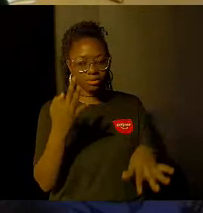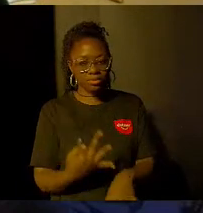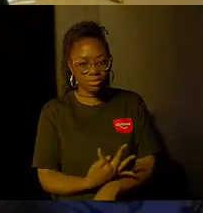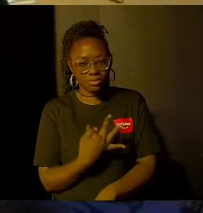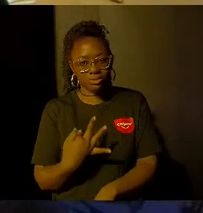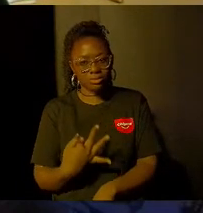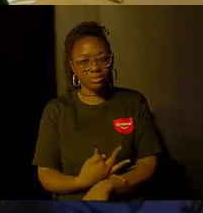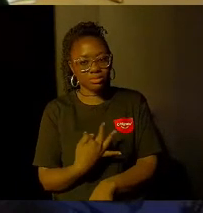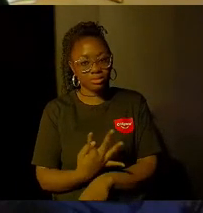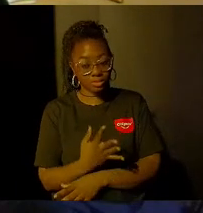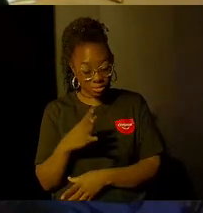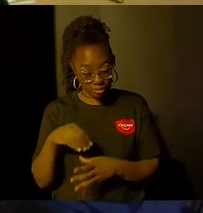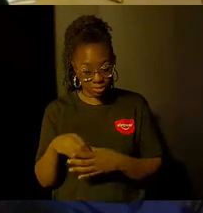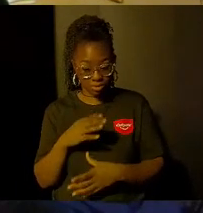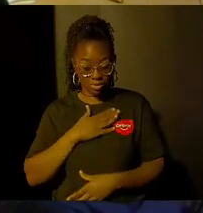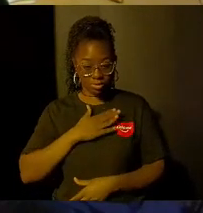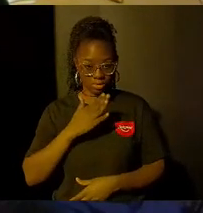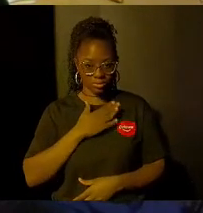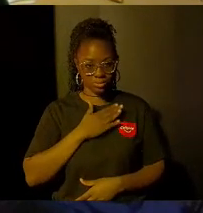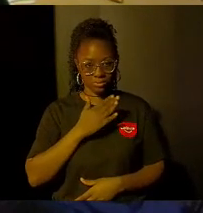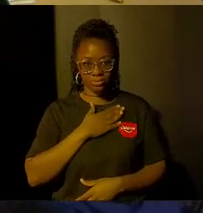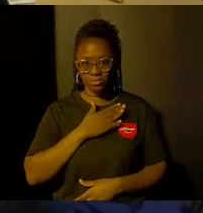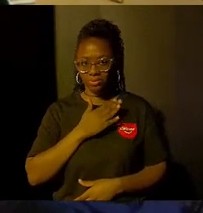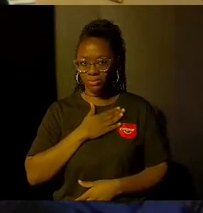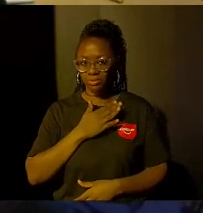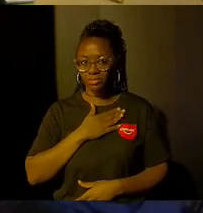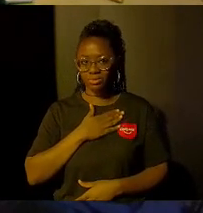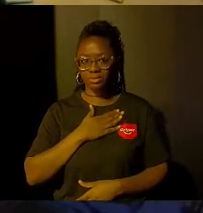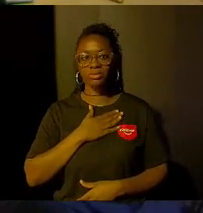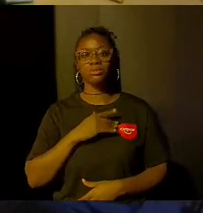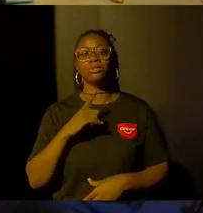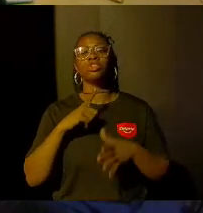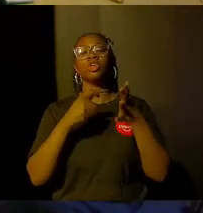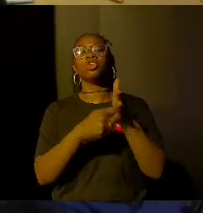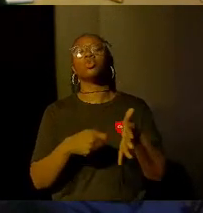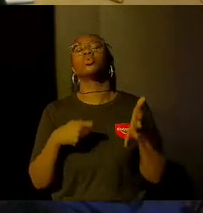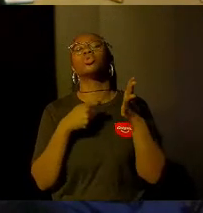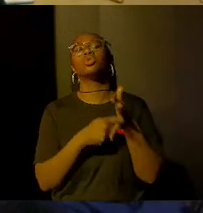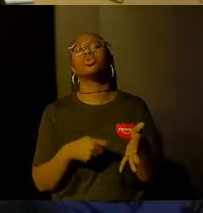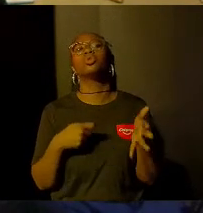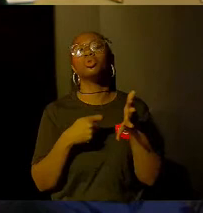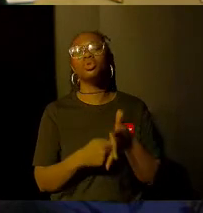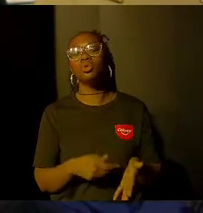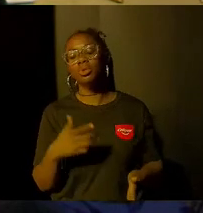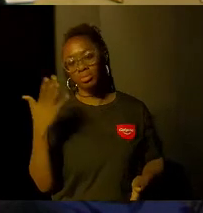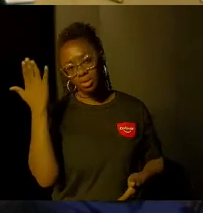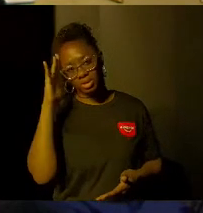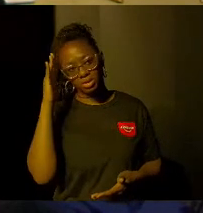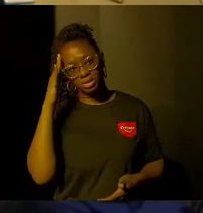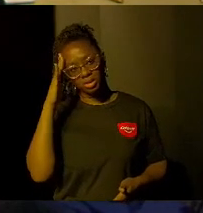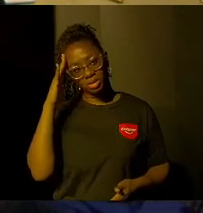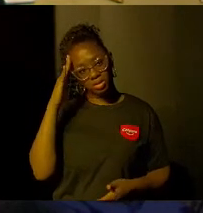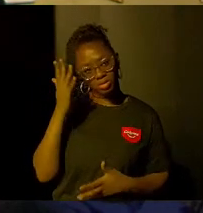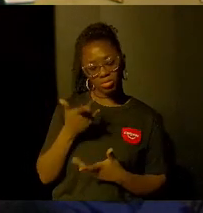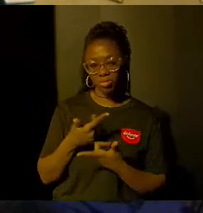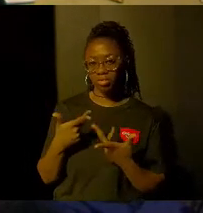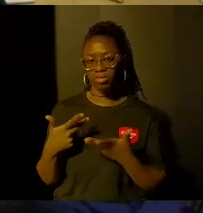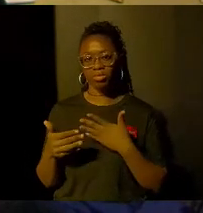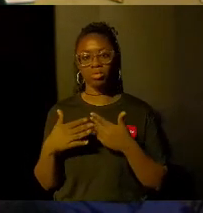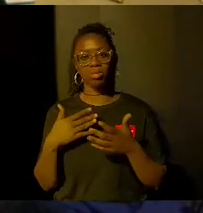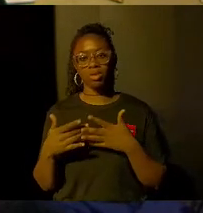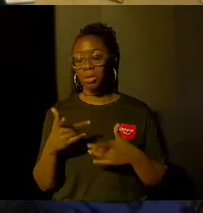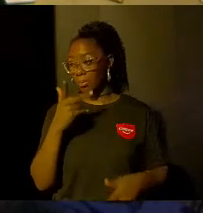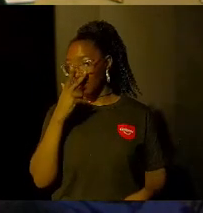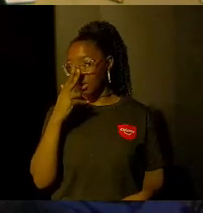dentro de mim desenrolava-se uma luta em glória para chegar a alguma equação interior parecida com a